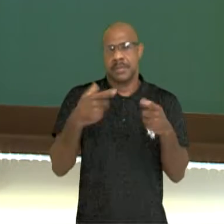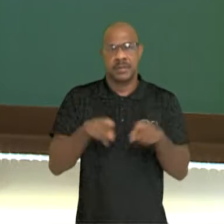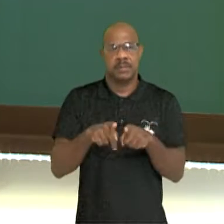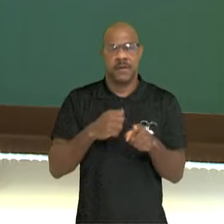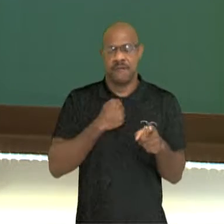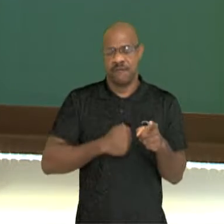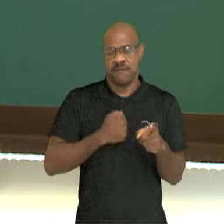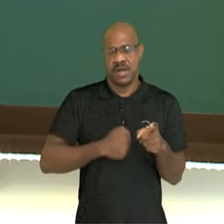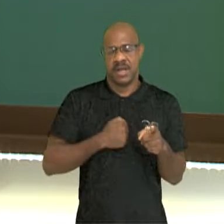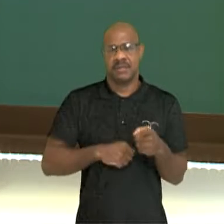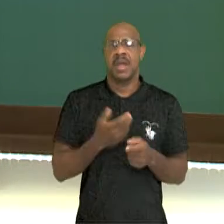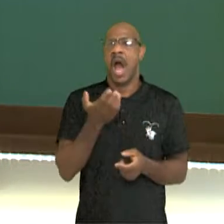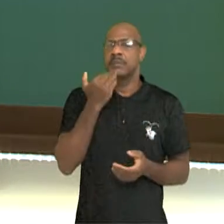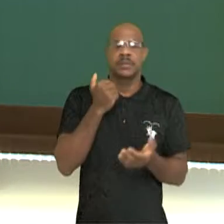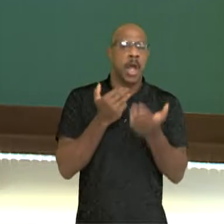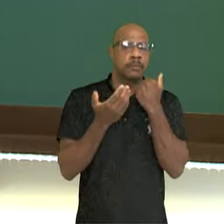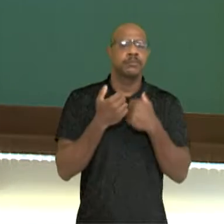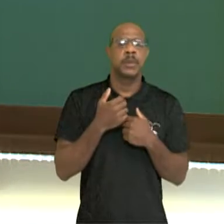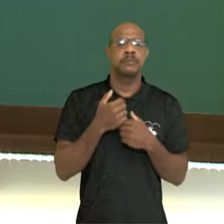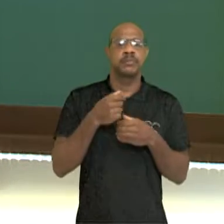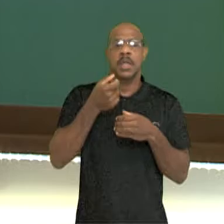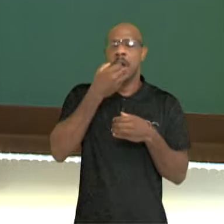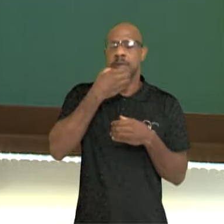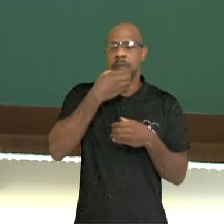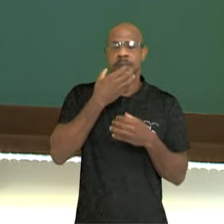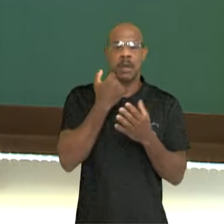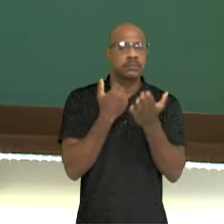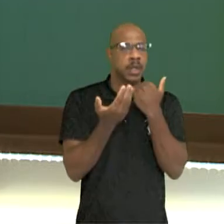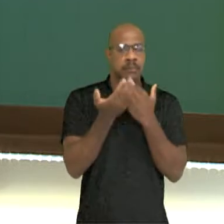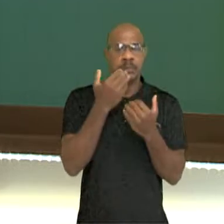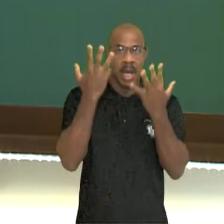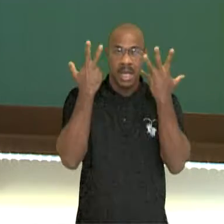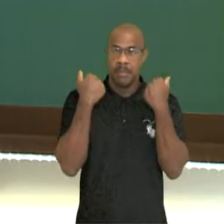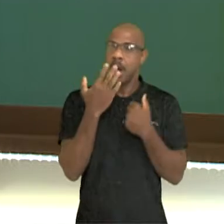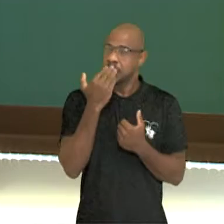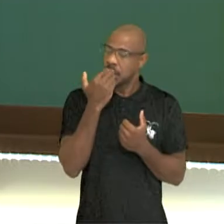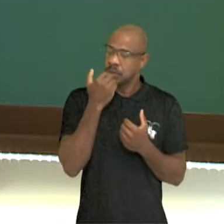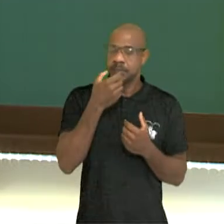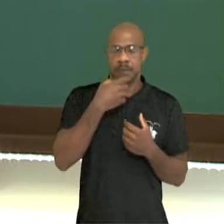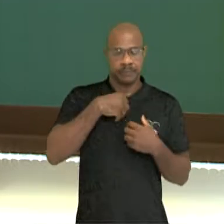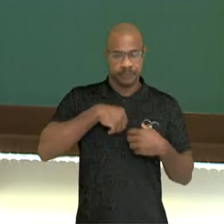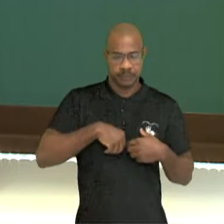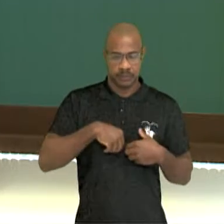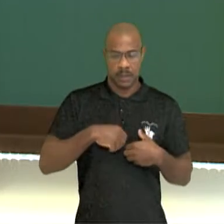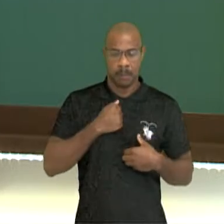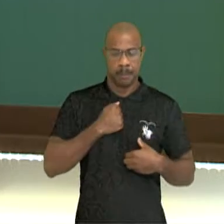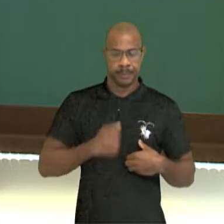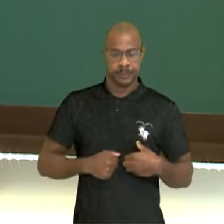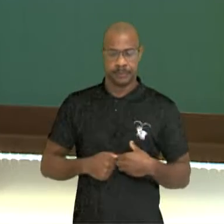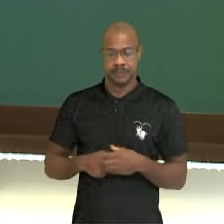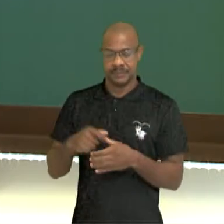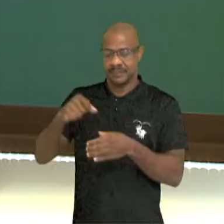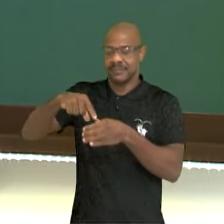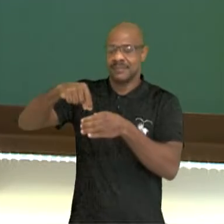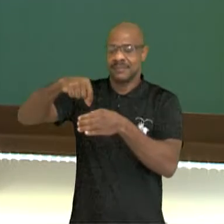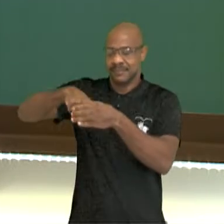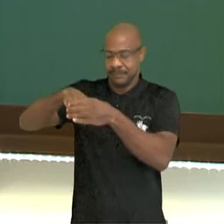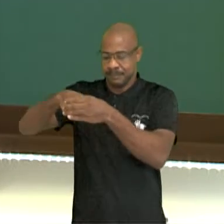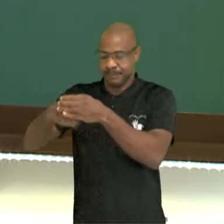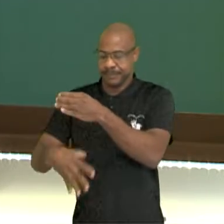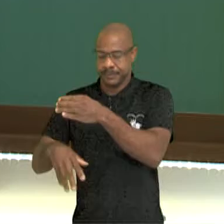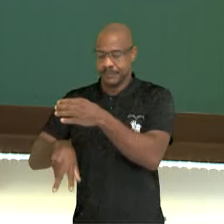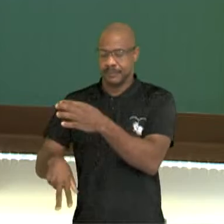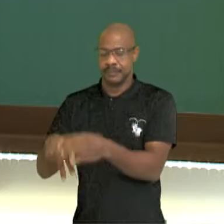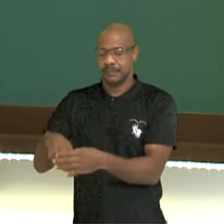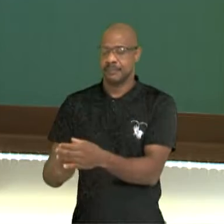fezes. Então, eles acabam consumindo a semente, através das fezes liberam e isso forma então uma nova planta. Ou os polinizadores,